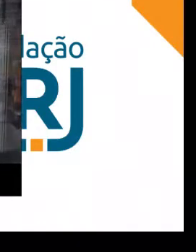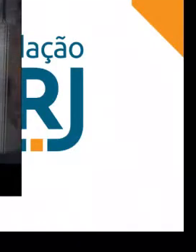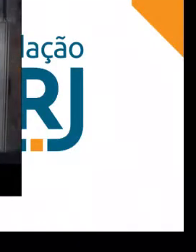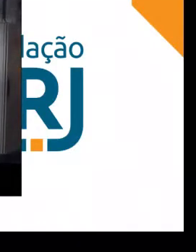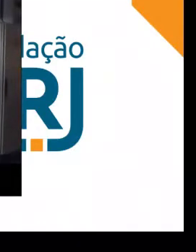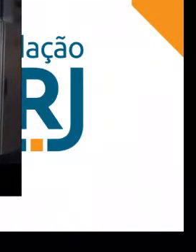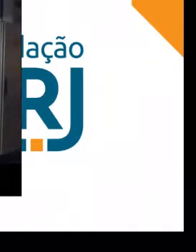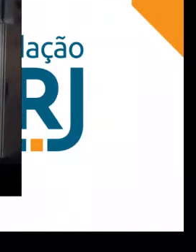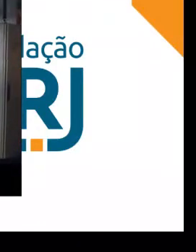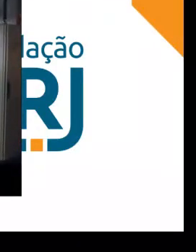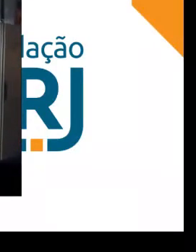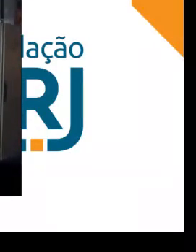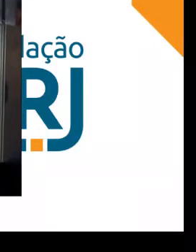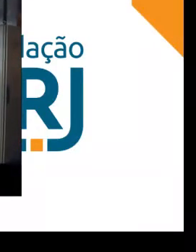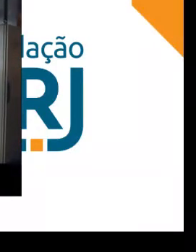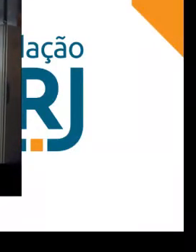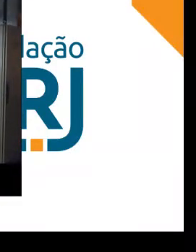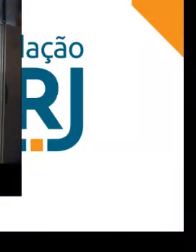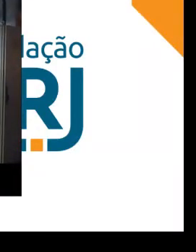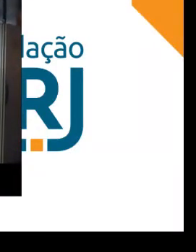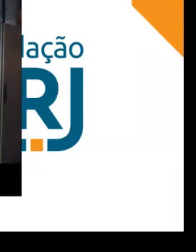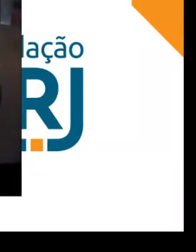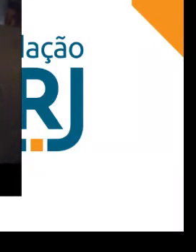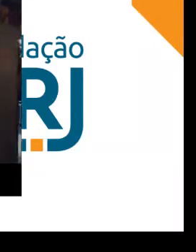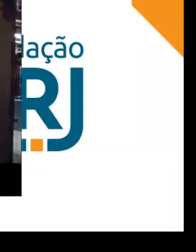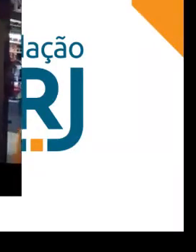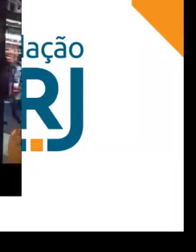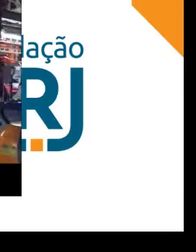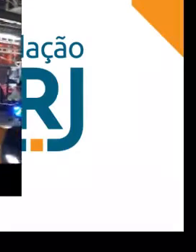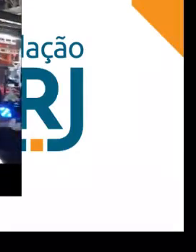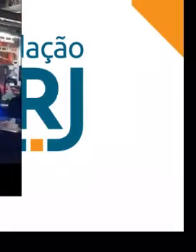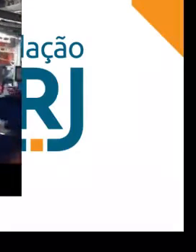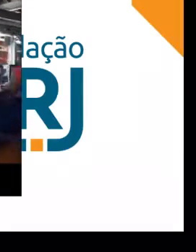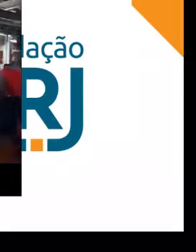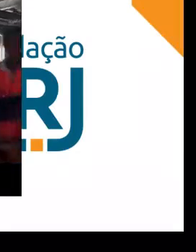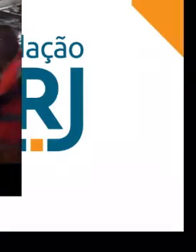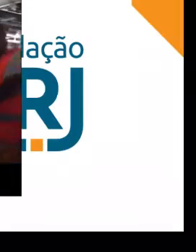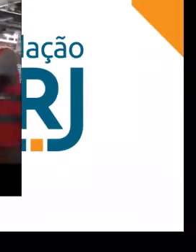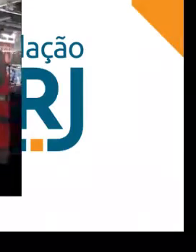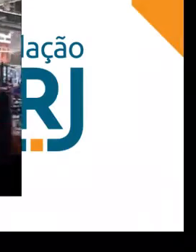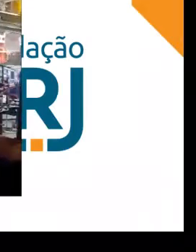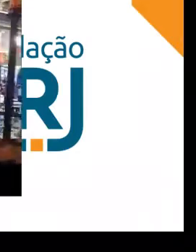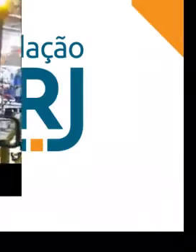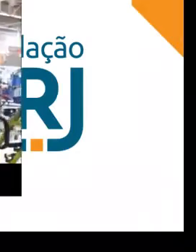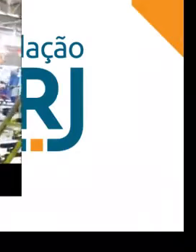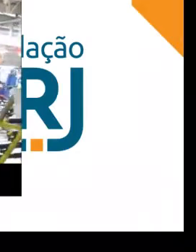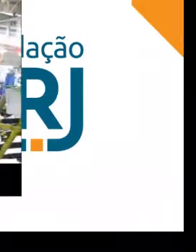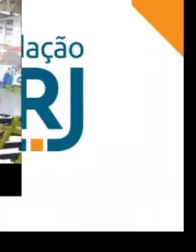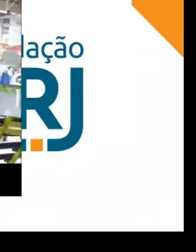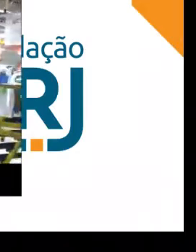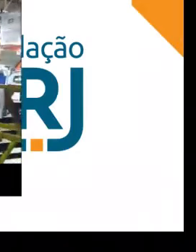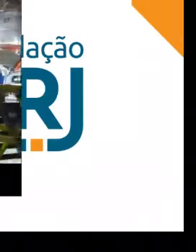São 18.000 componentes em um Renegade. Nessa linha tem uma Toro, aí